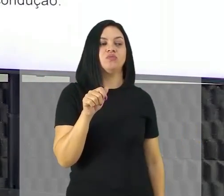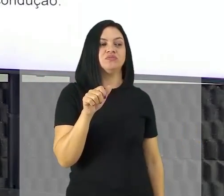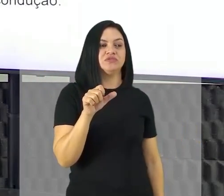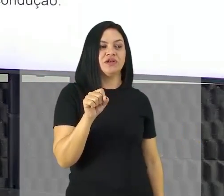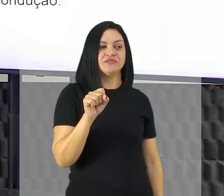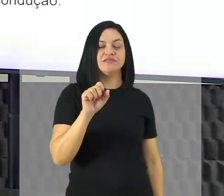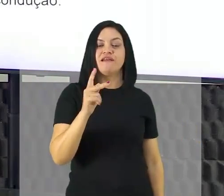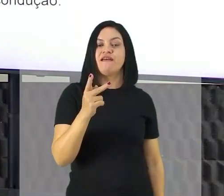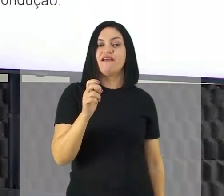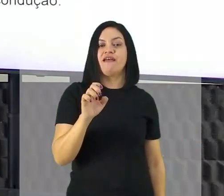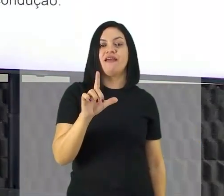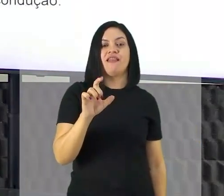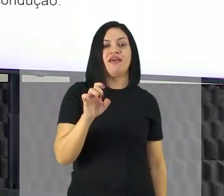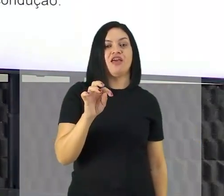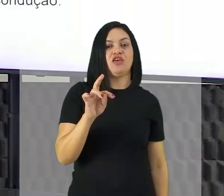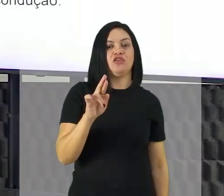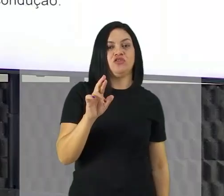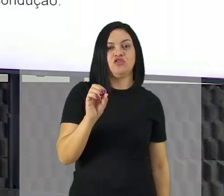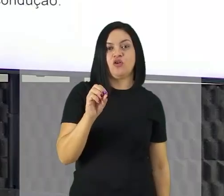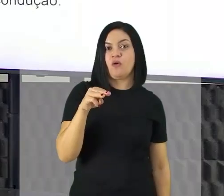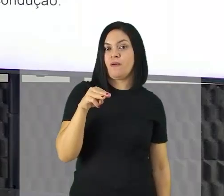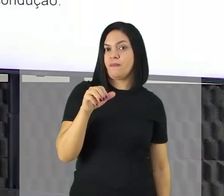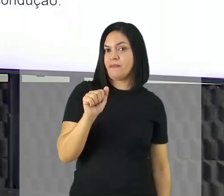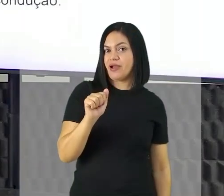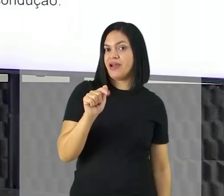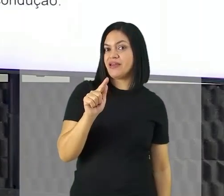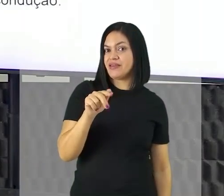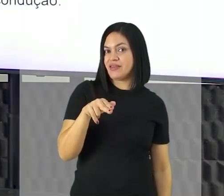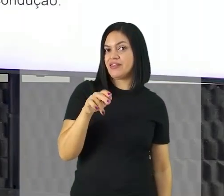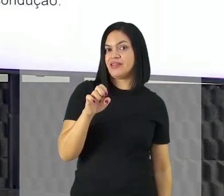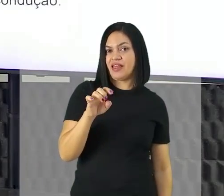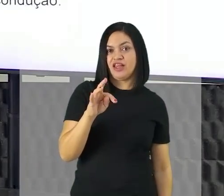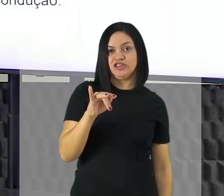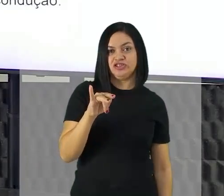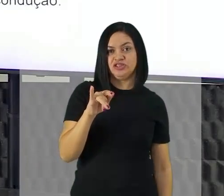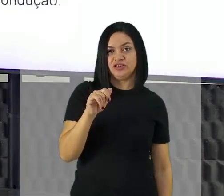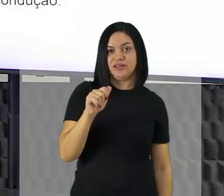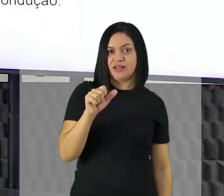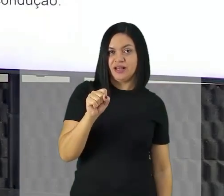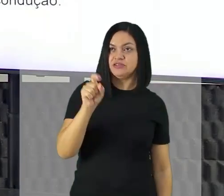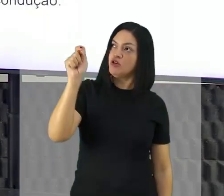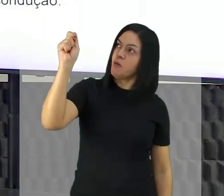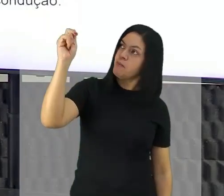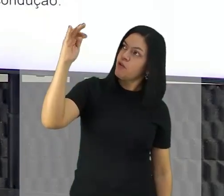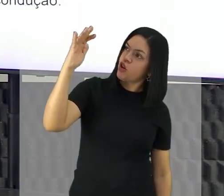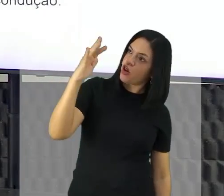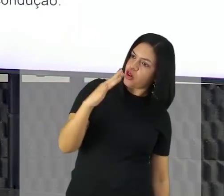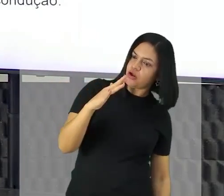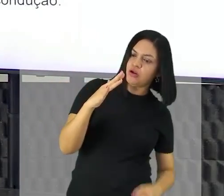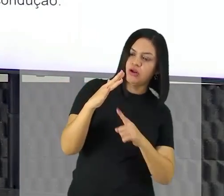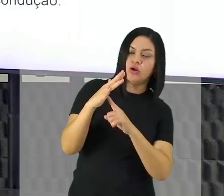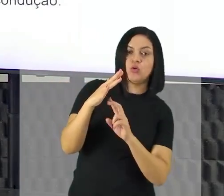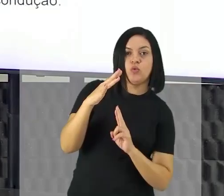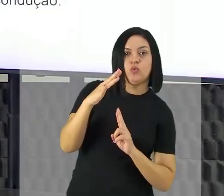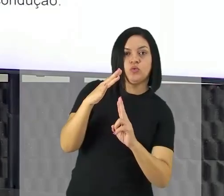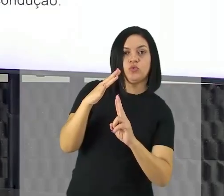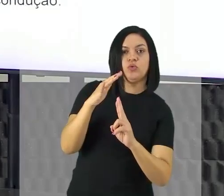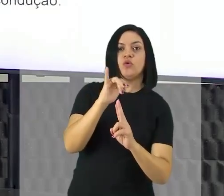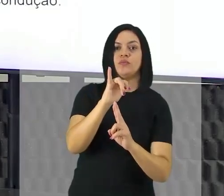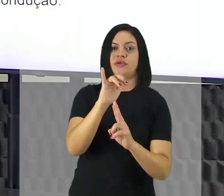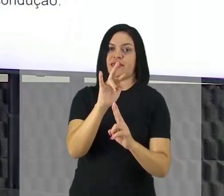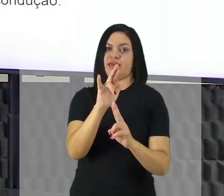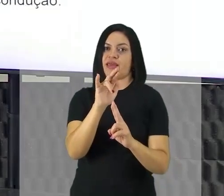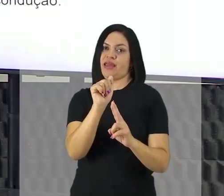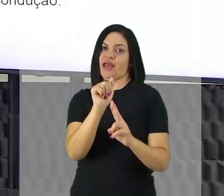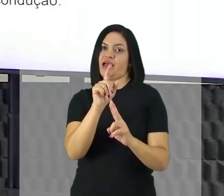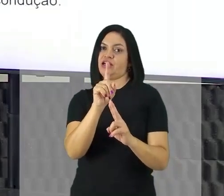Esse processo a gente chama de irradiação. Ele pode acontecer no vácuo, tá? Mas isso